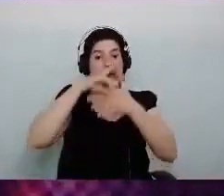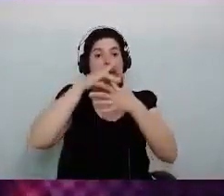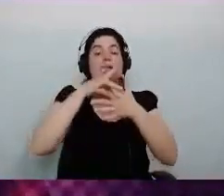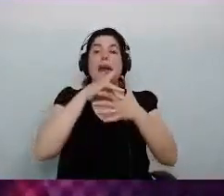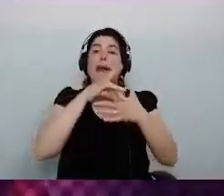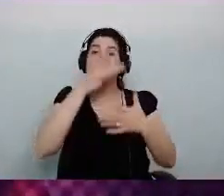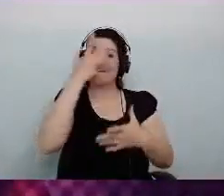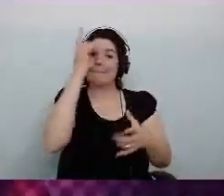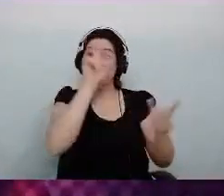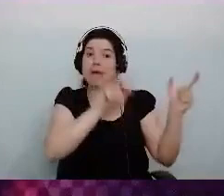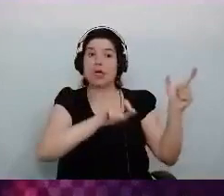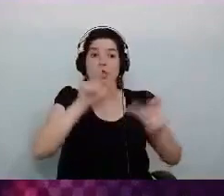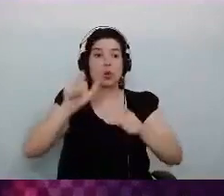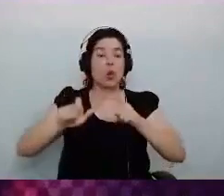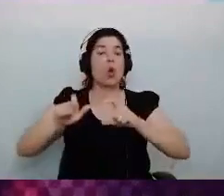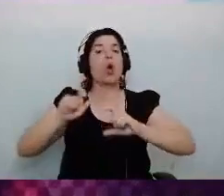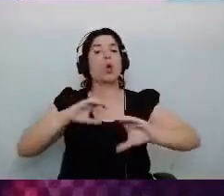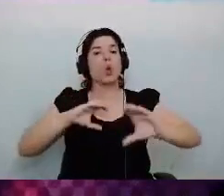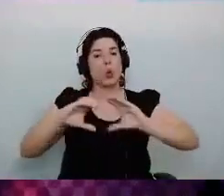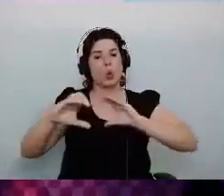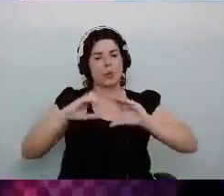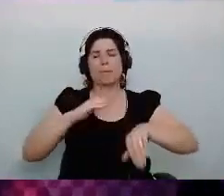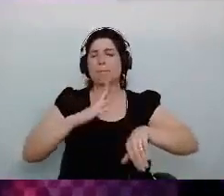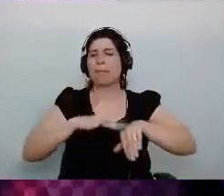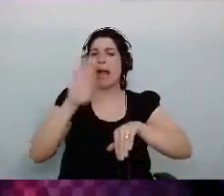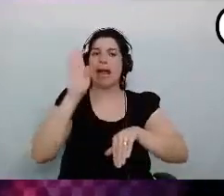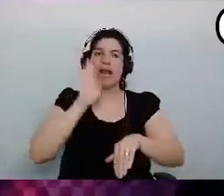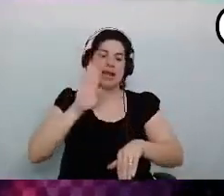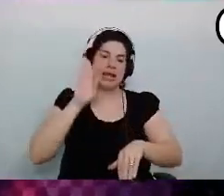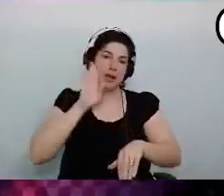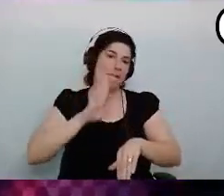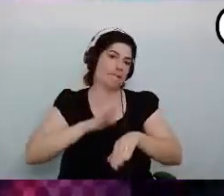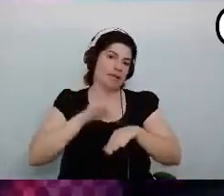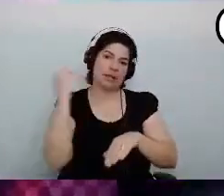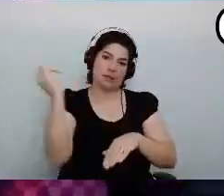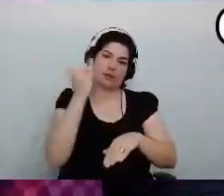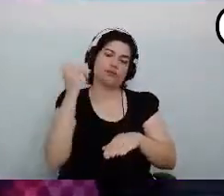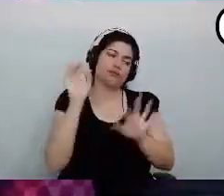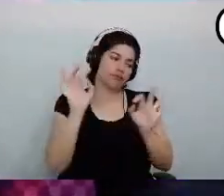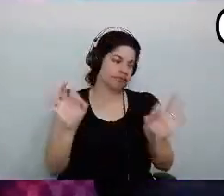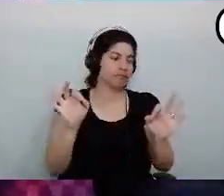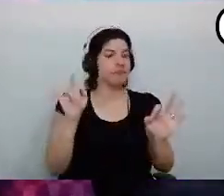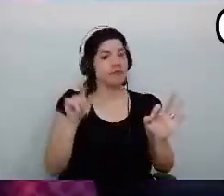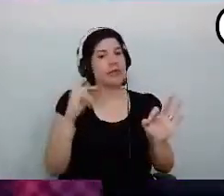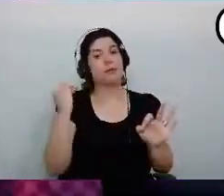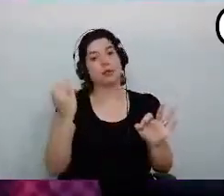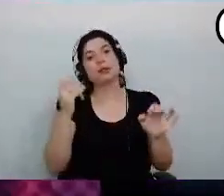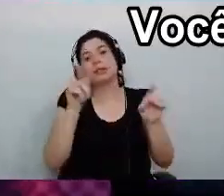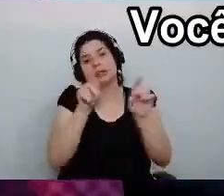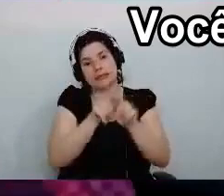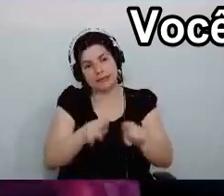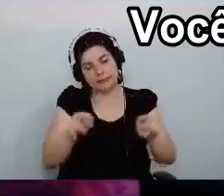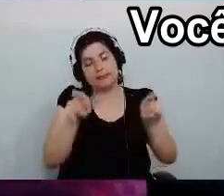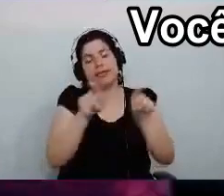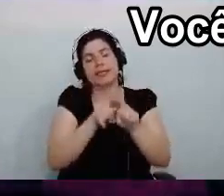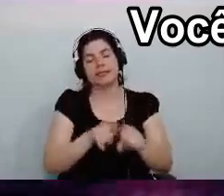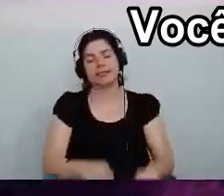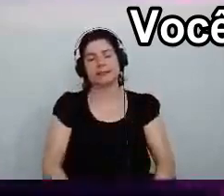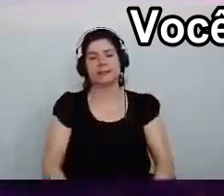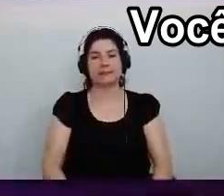Bem mais legal, né, meu? Que é bem mais legal e é bem mais importante. Ou bem mais importante não, é tão importante quanto, né?